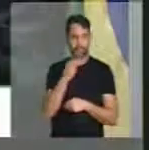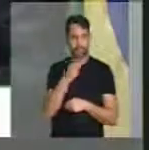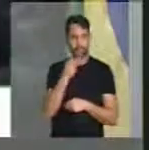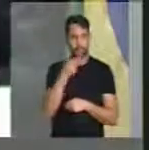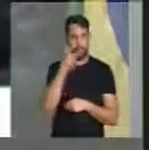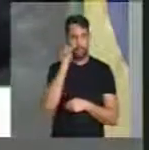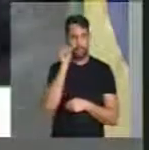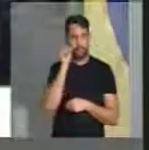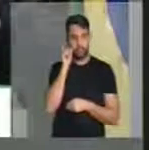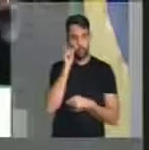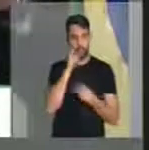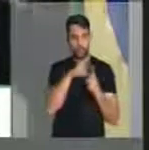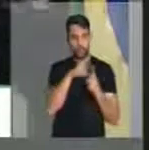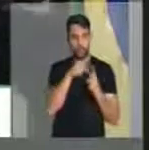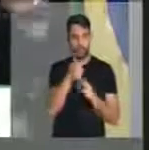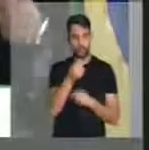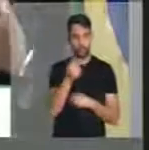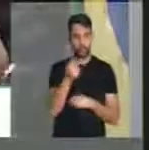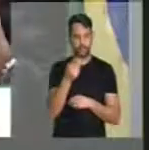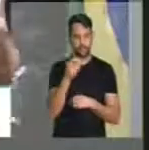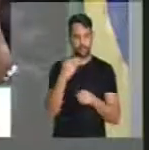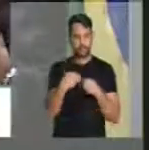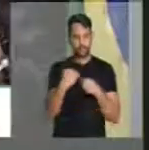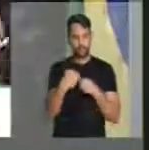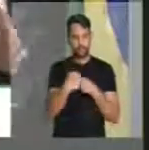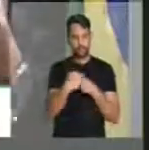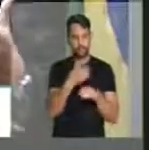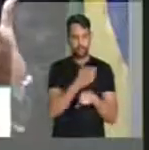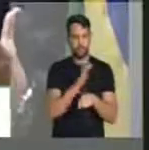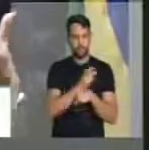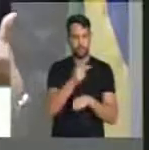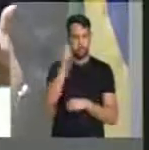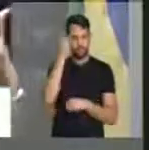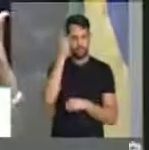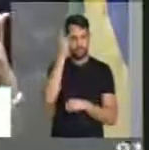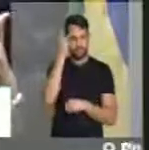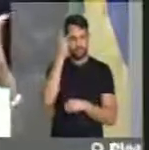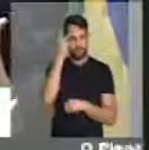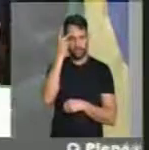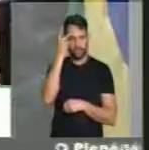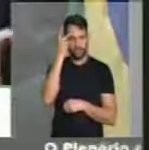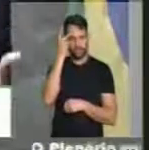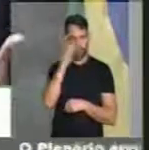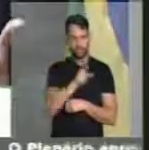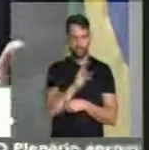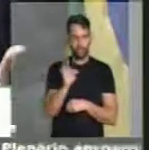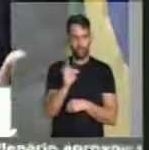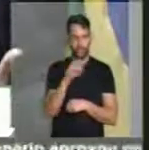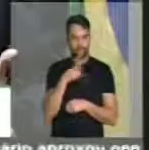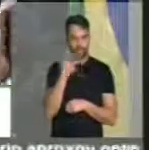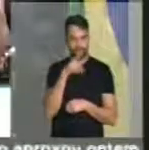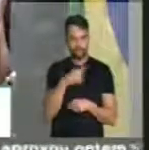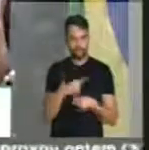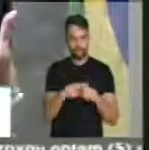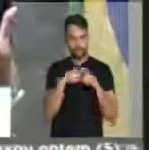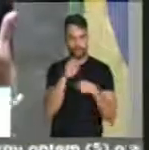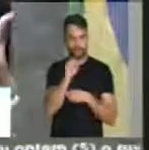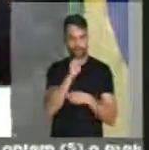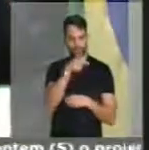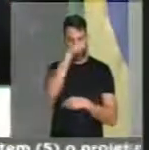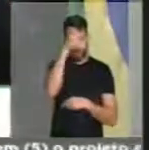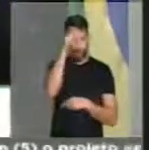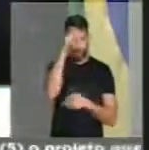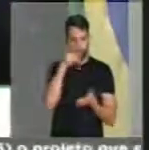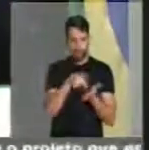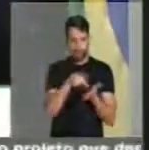disseram ontem que dos 600 e tantos municípios do estado de São Paulo, o PT só elegeu 8 prefeitos.